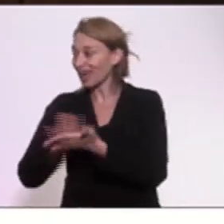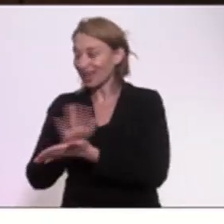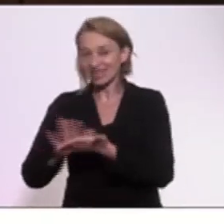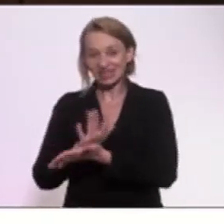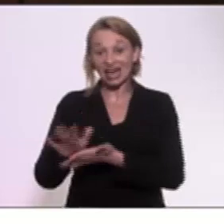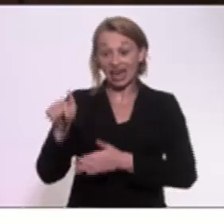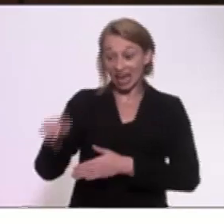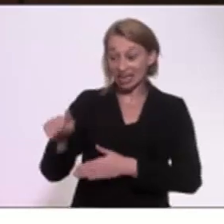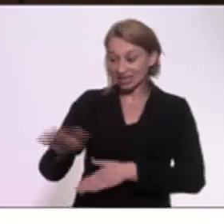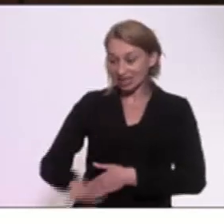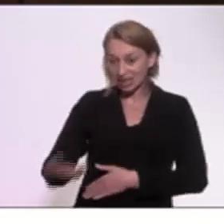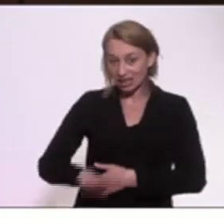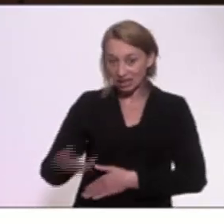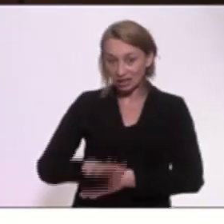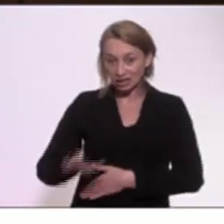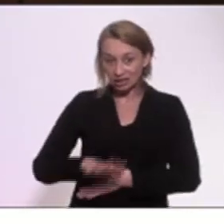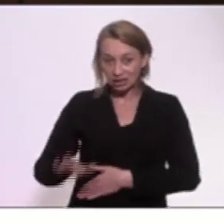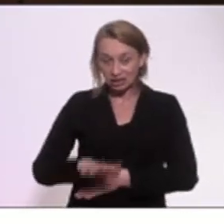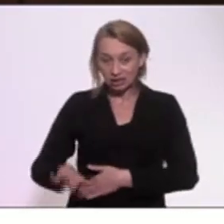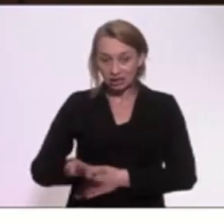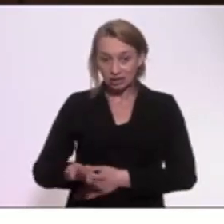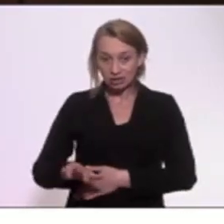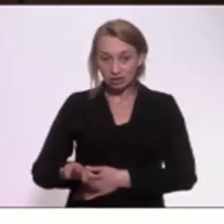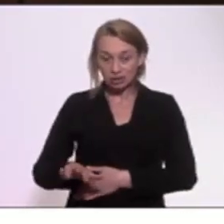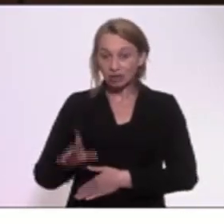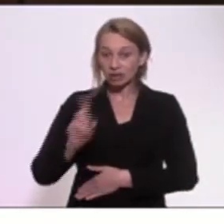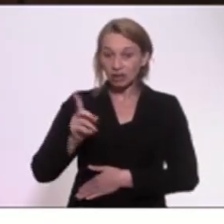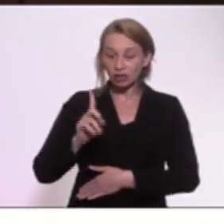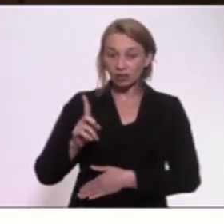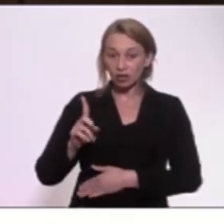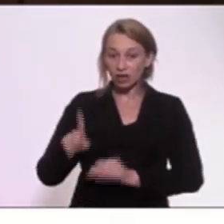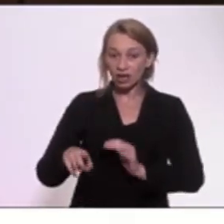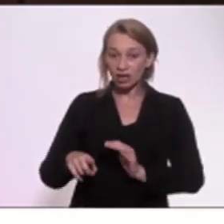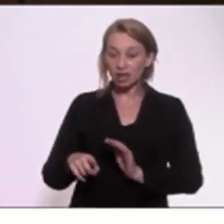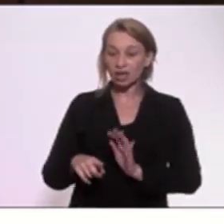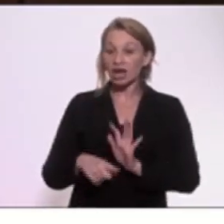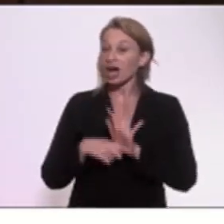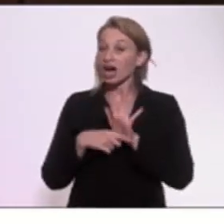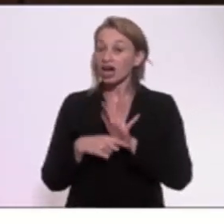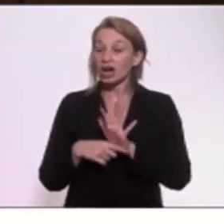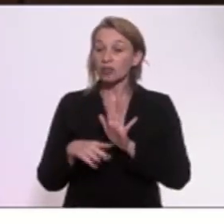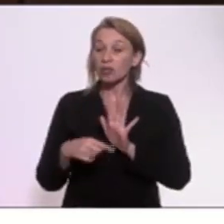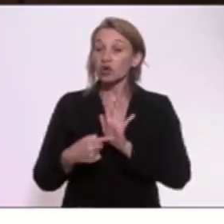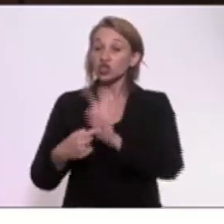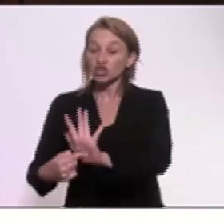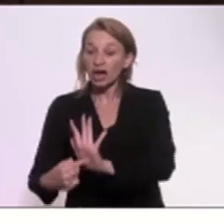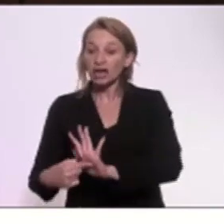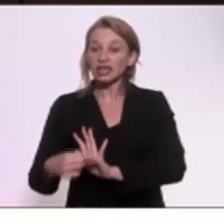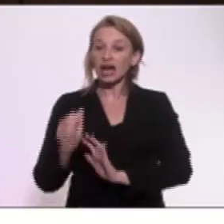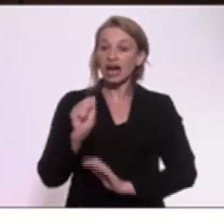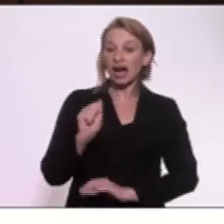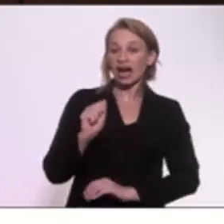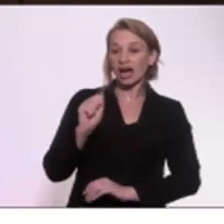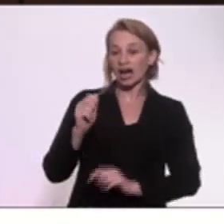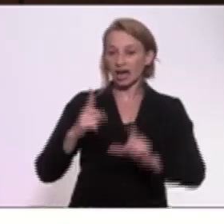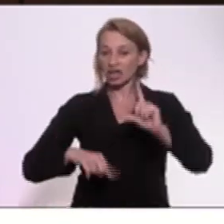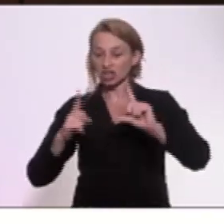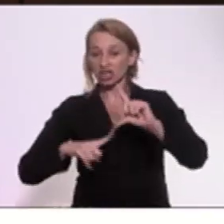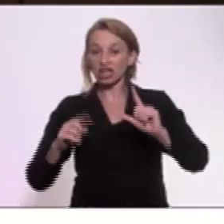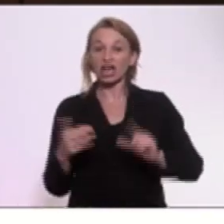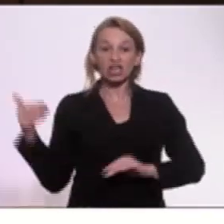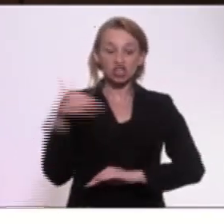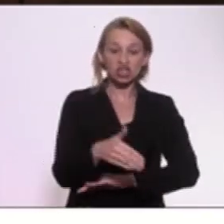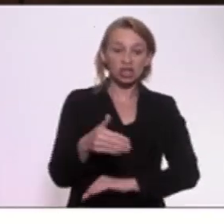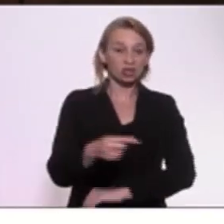Essa criança não foi minimamente familiarizada com as letras. E aí chega no primeiro ano do ensino